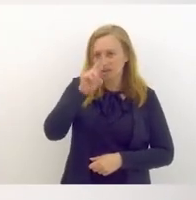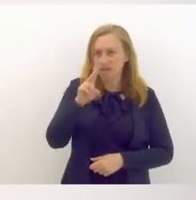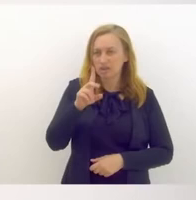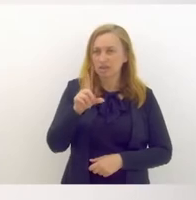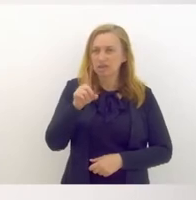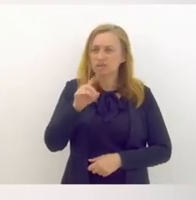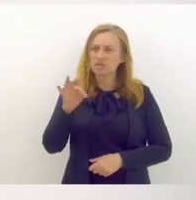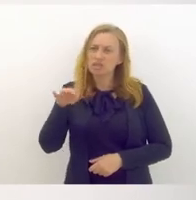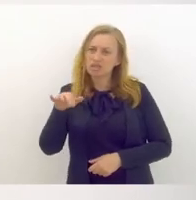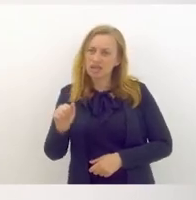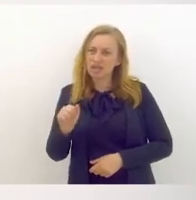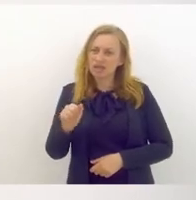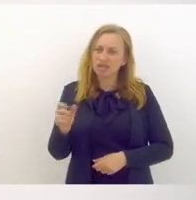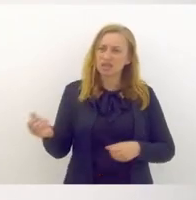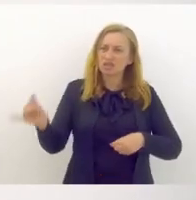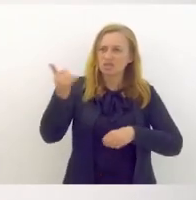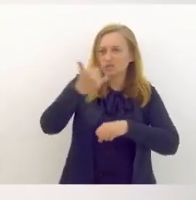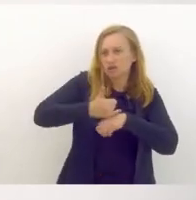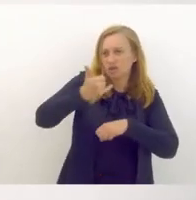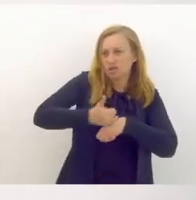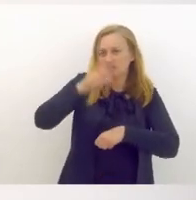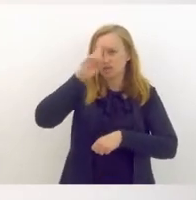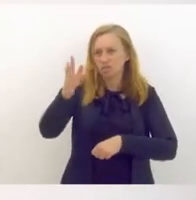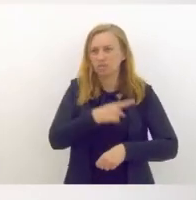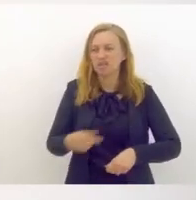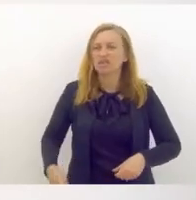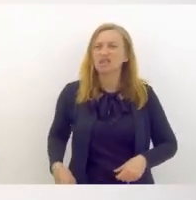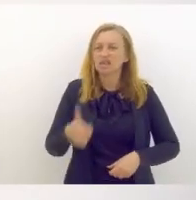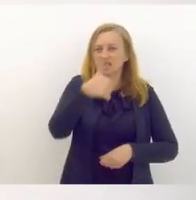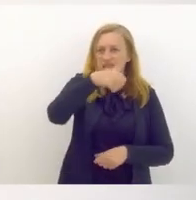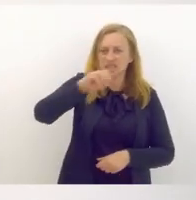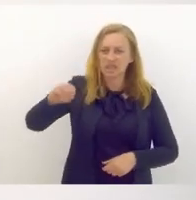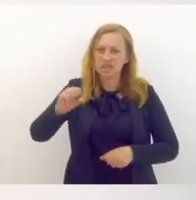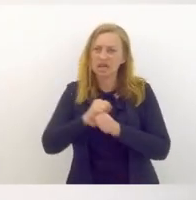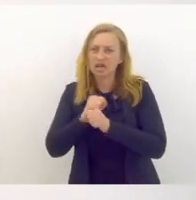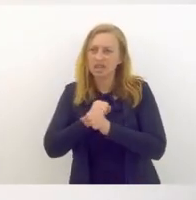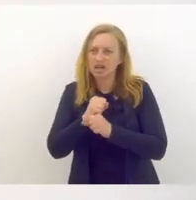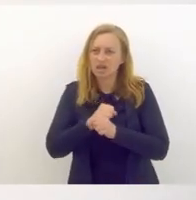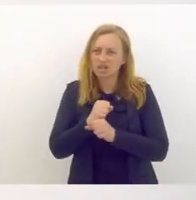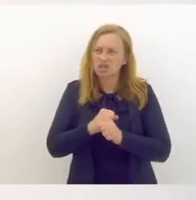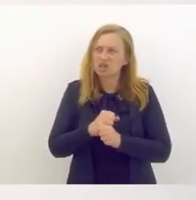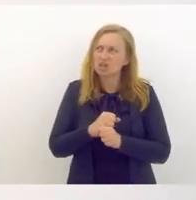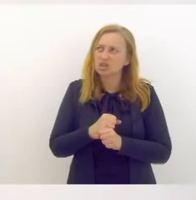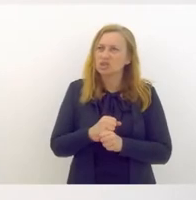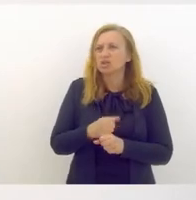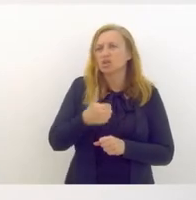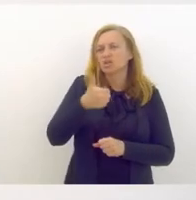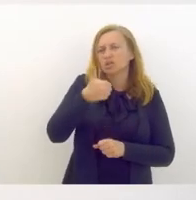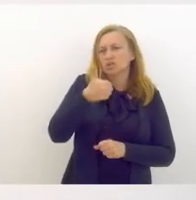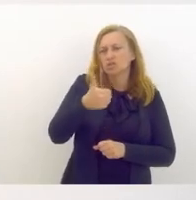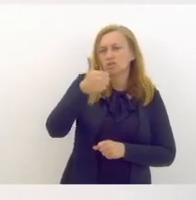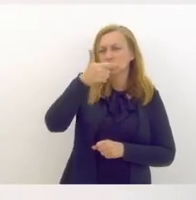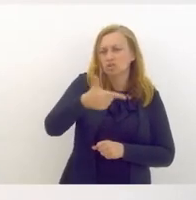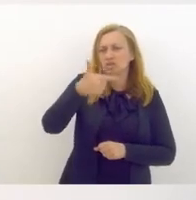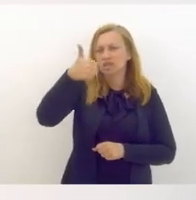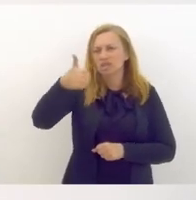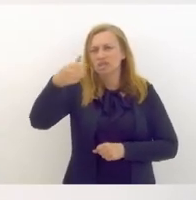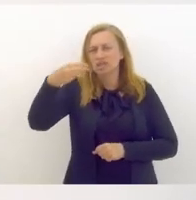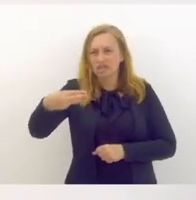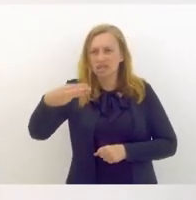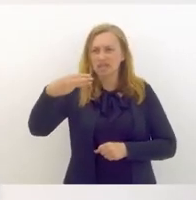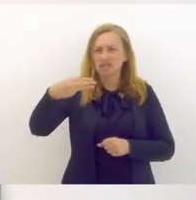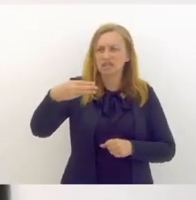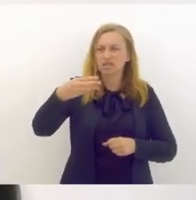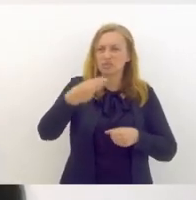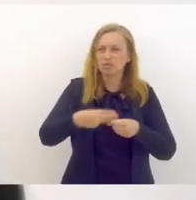Volta Redonda, senhor presidente, está fazendo 100 anos. Ela congrega cerca de 12, 13 municípios. E